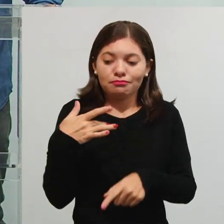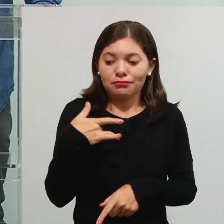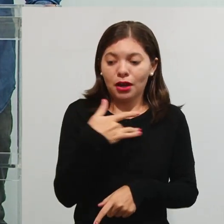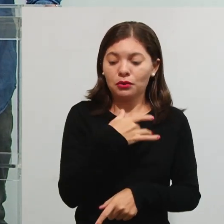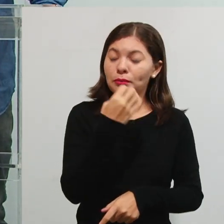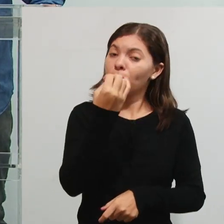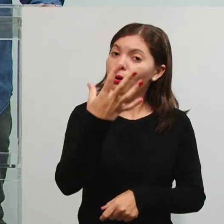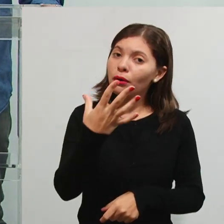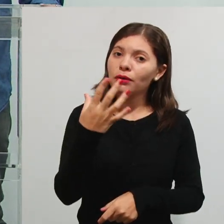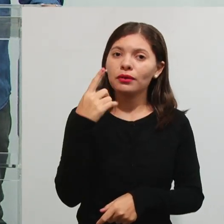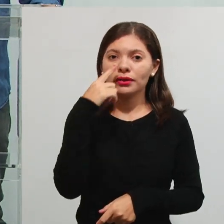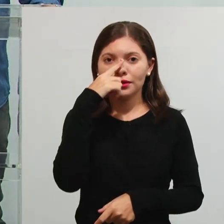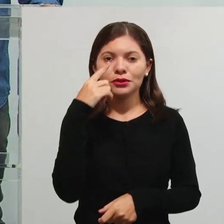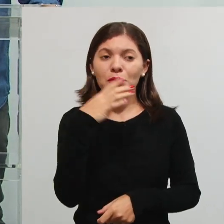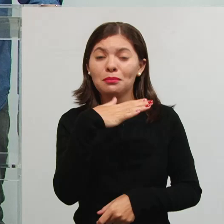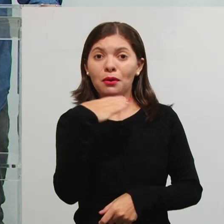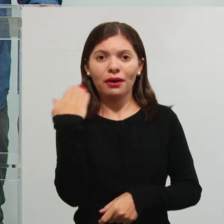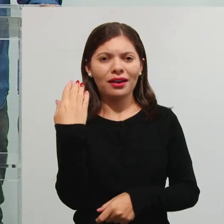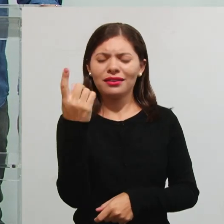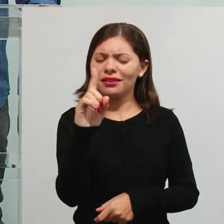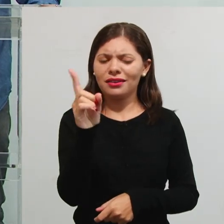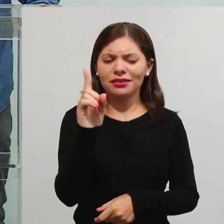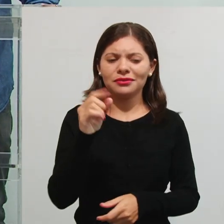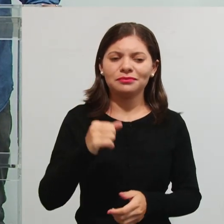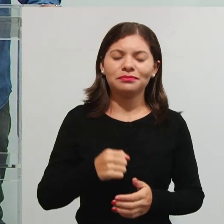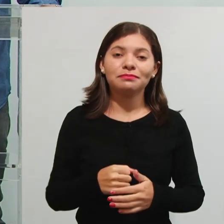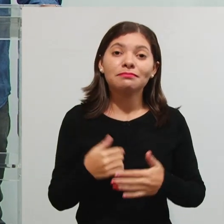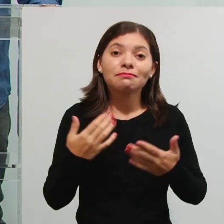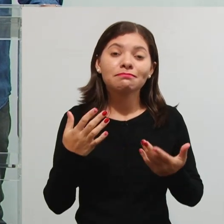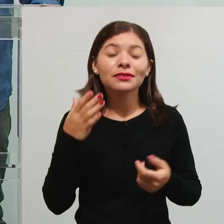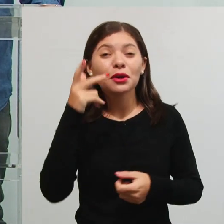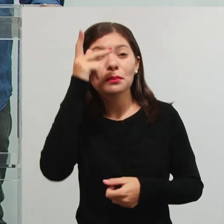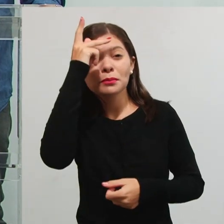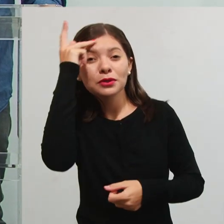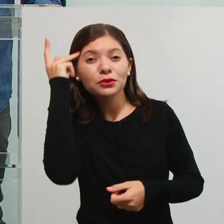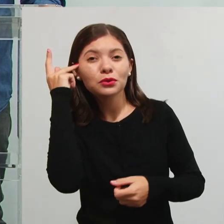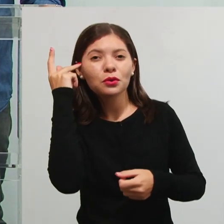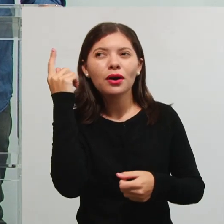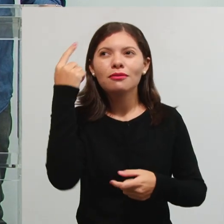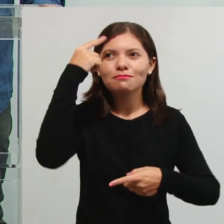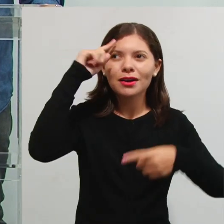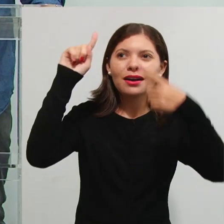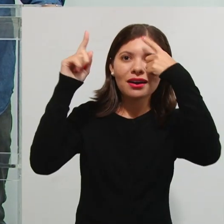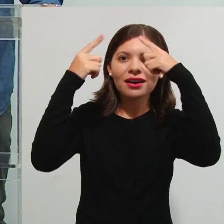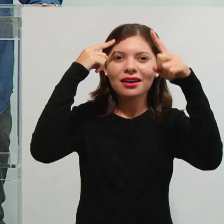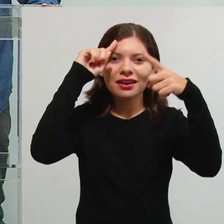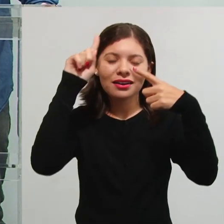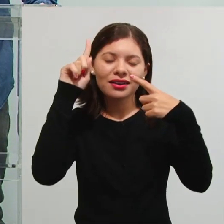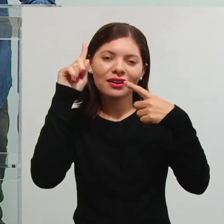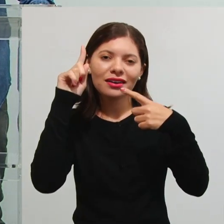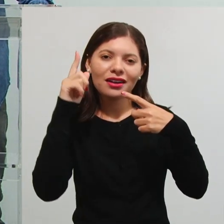não correr um risco de vida. E aí o que acontece? Muitas pessoas criaram ideias de negócio,